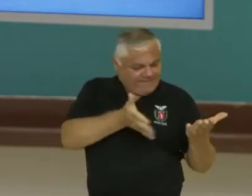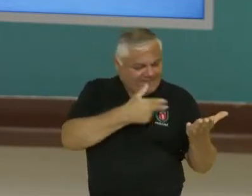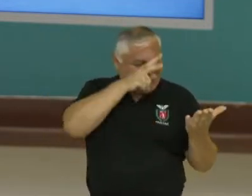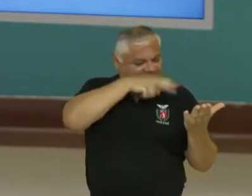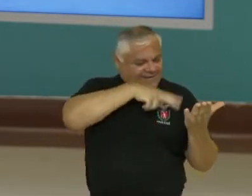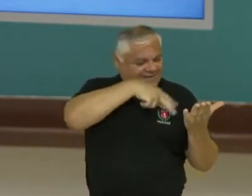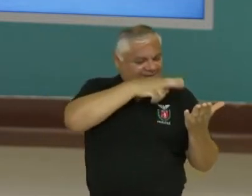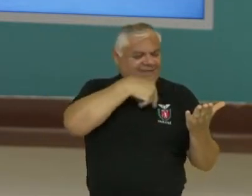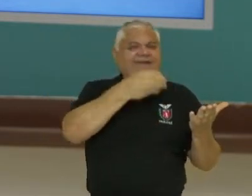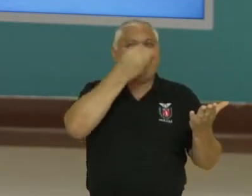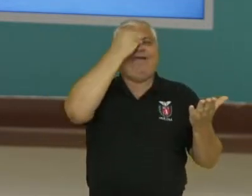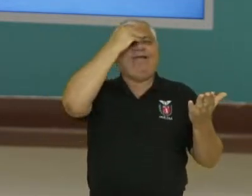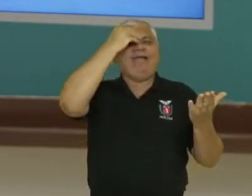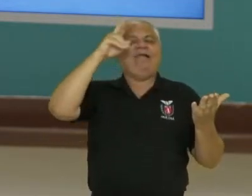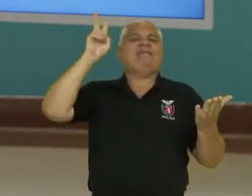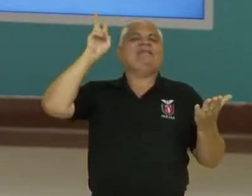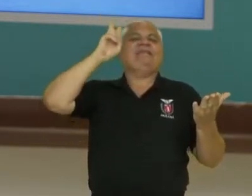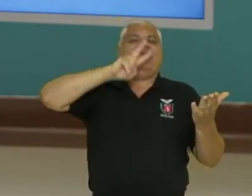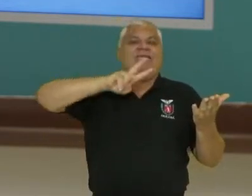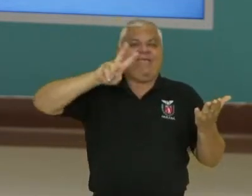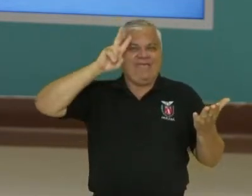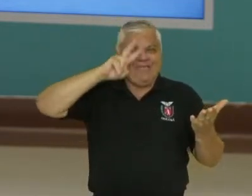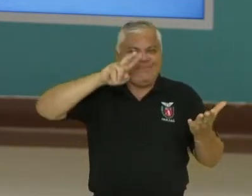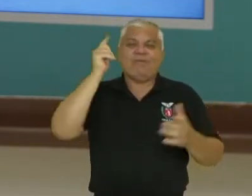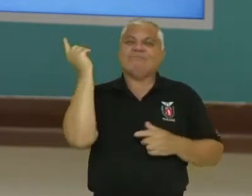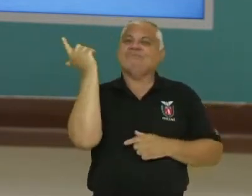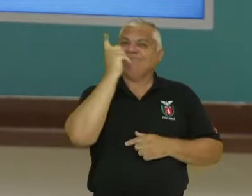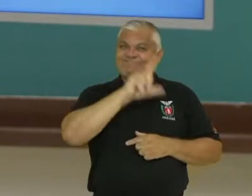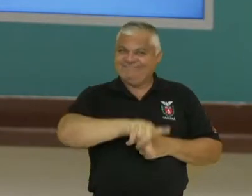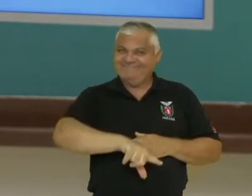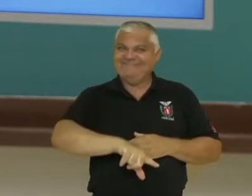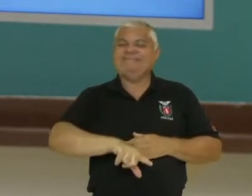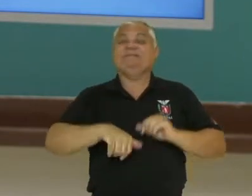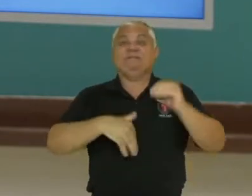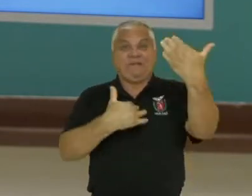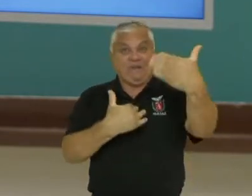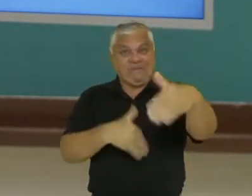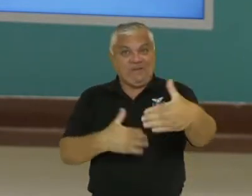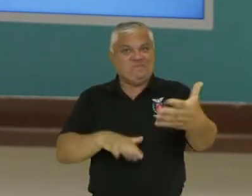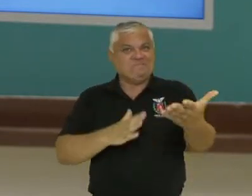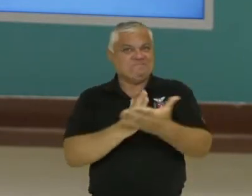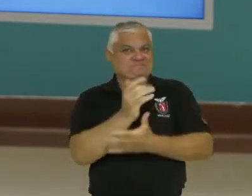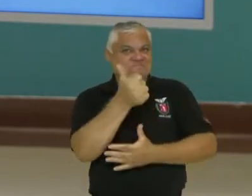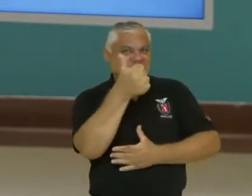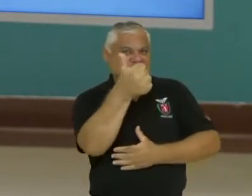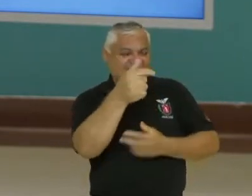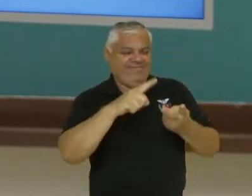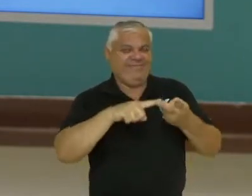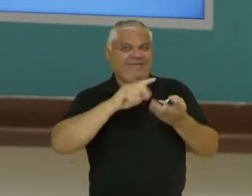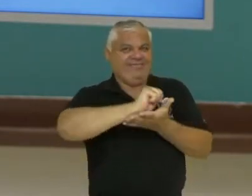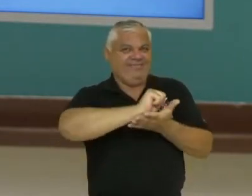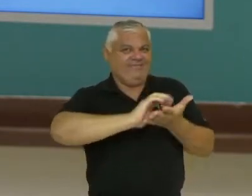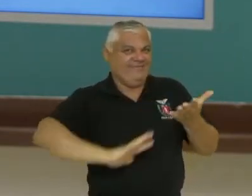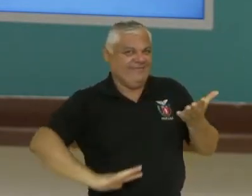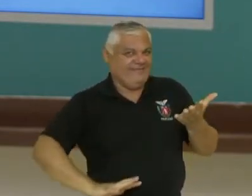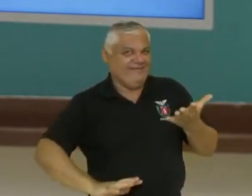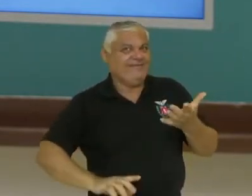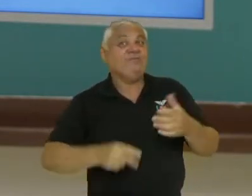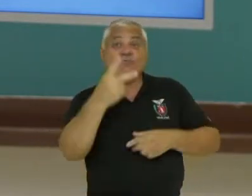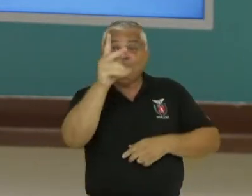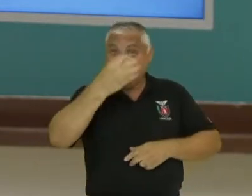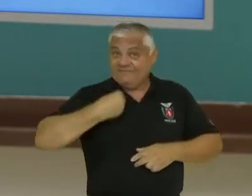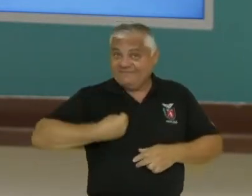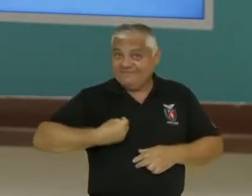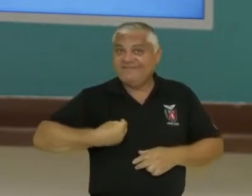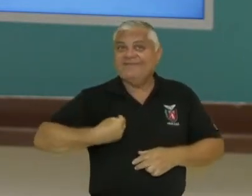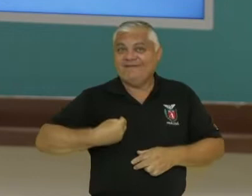a leitura. Com certeza vai ser sucesso nas avaliações, nas atividades que você vai fazer, até para a sua vida. Você